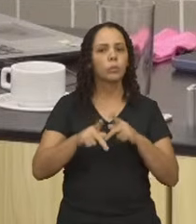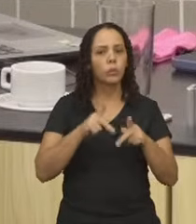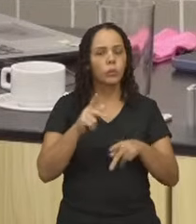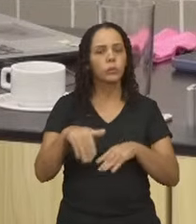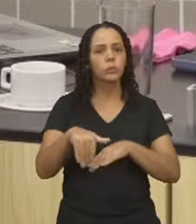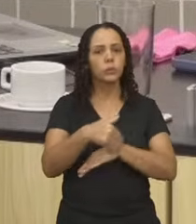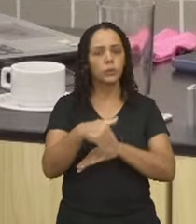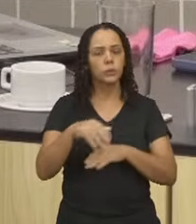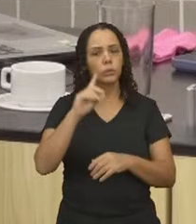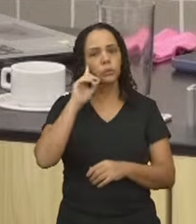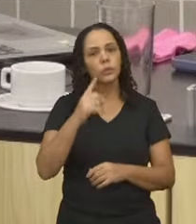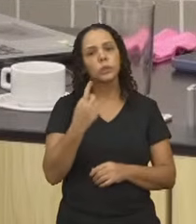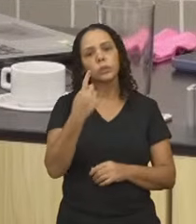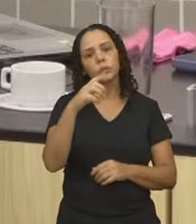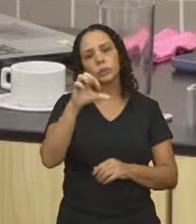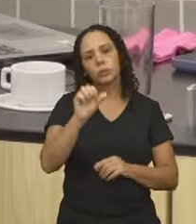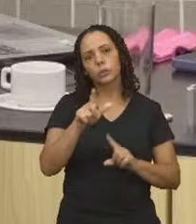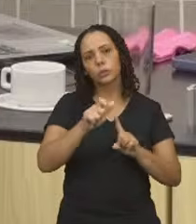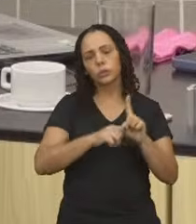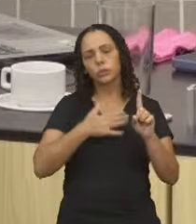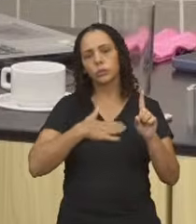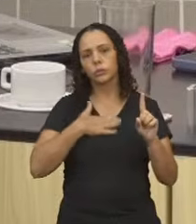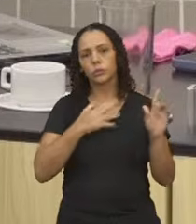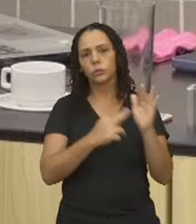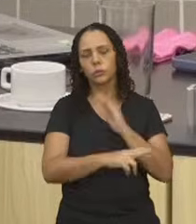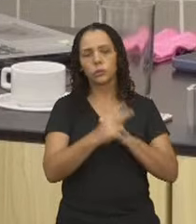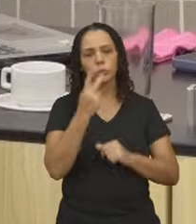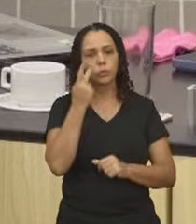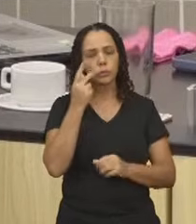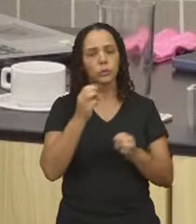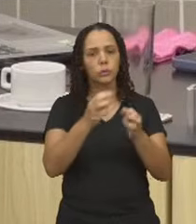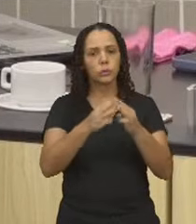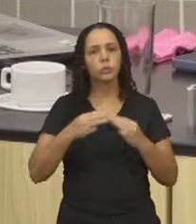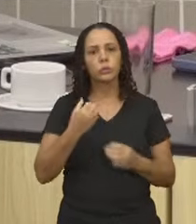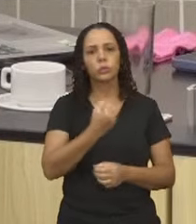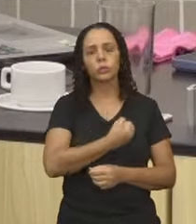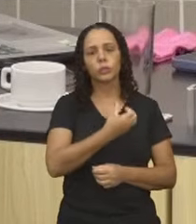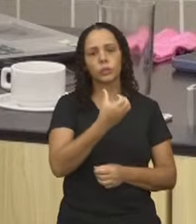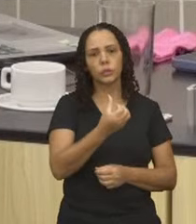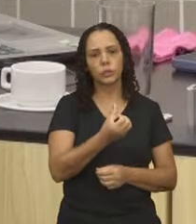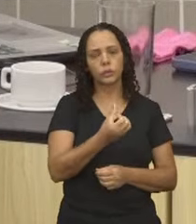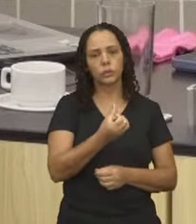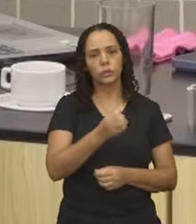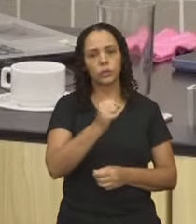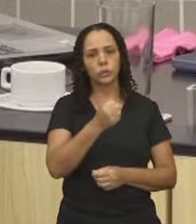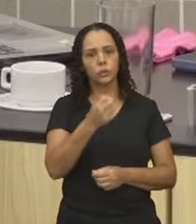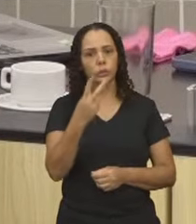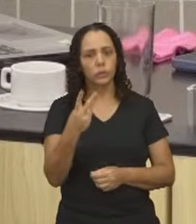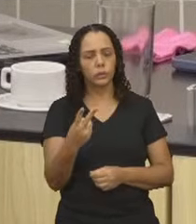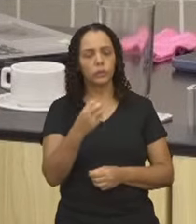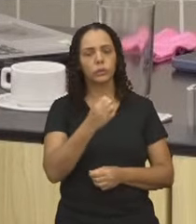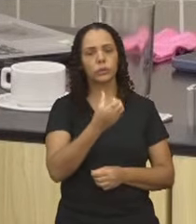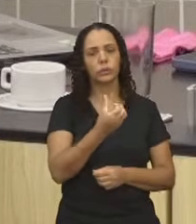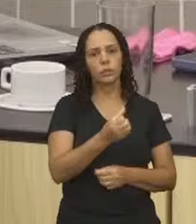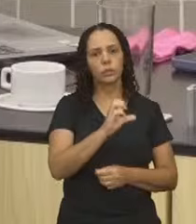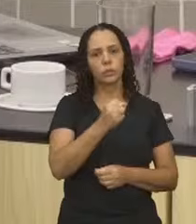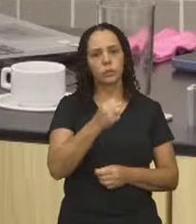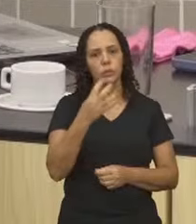Autoria, Paulinho dos Condutores. Moções números 682 e 684,